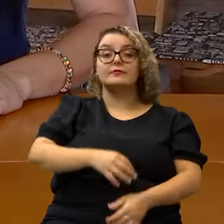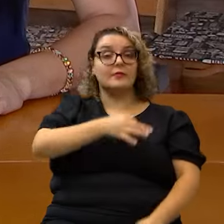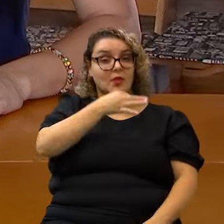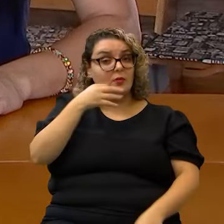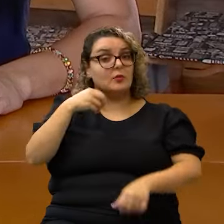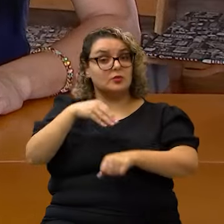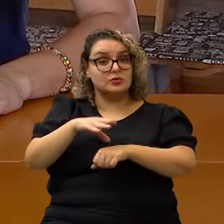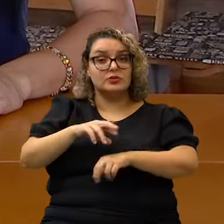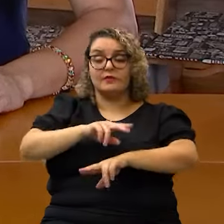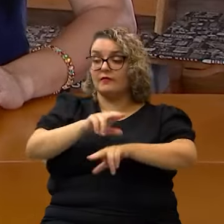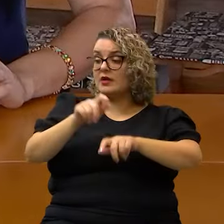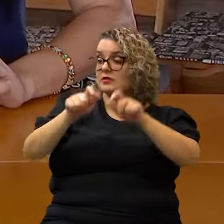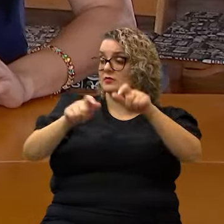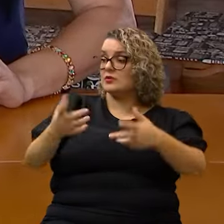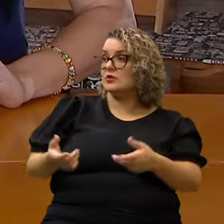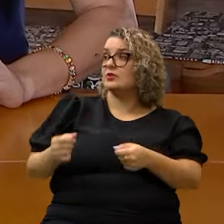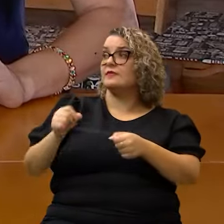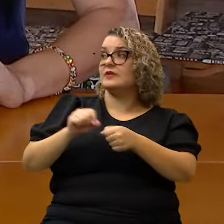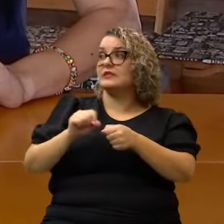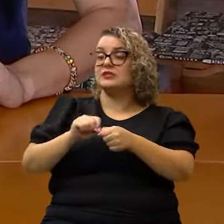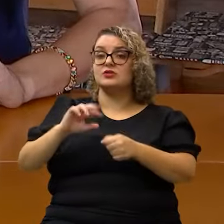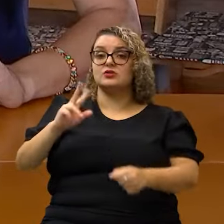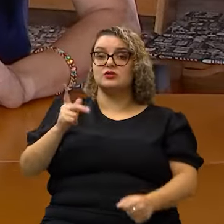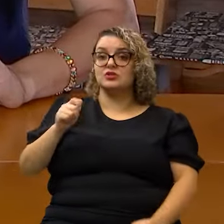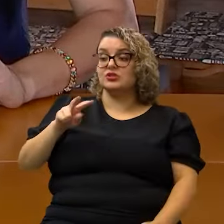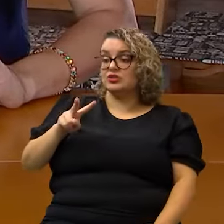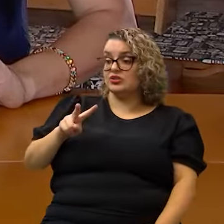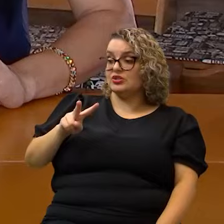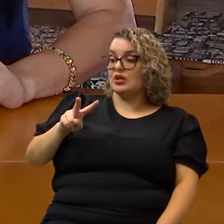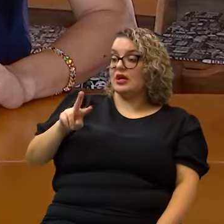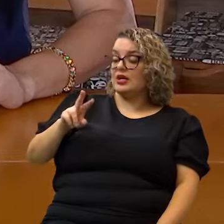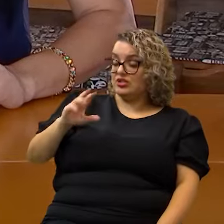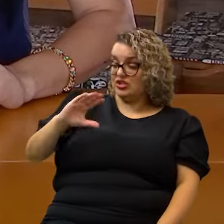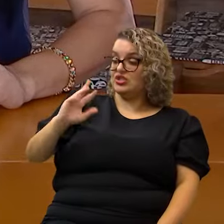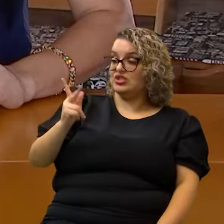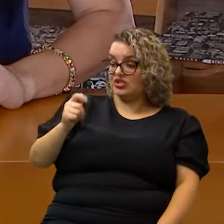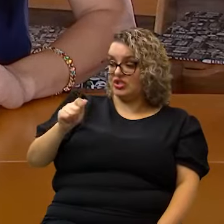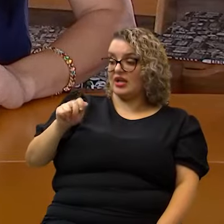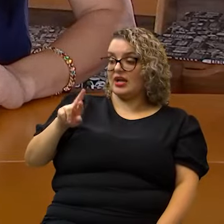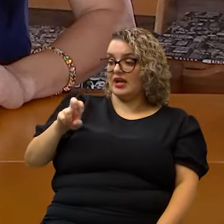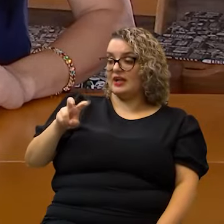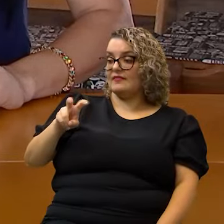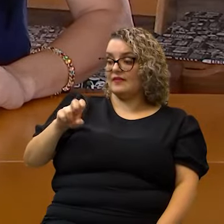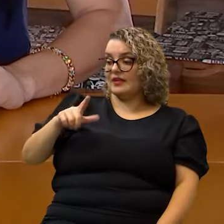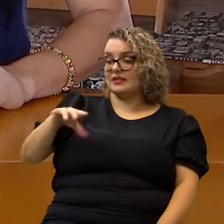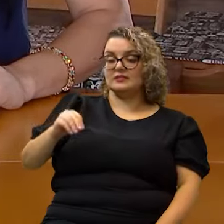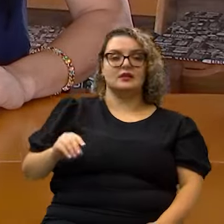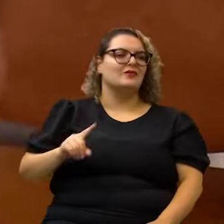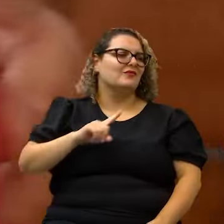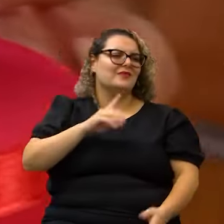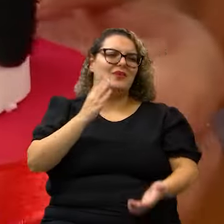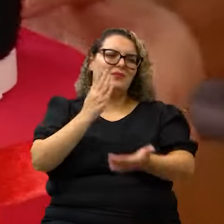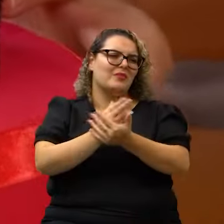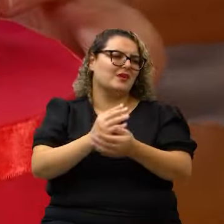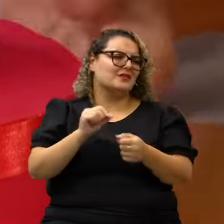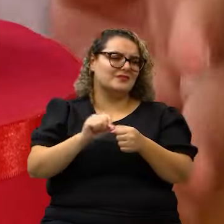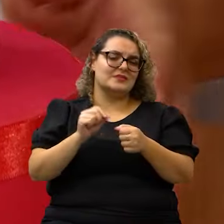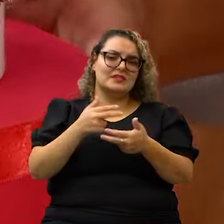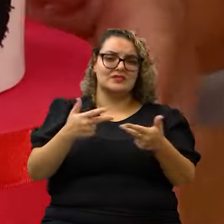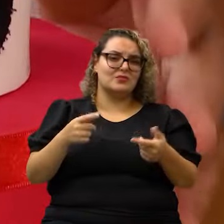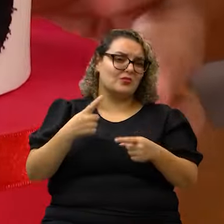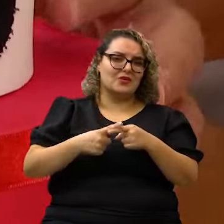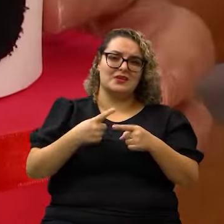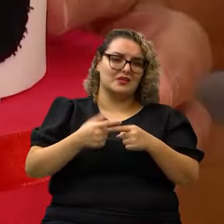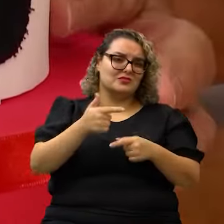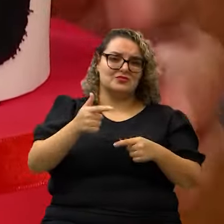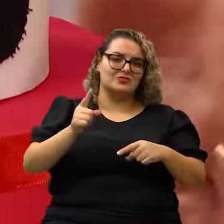Uma ótima dica, né? Muita gente tá fazendo agora chá revelação. Então, gente, não deixa de fazer as coisas porque não tem material.